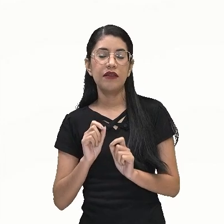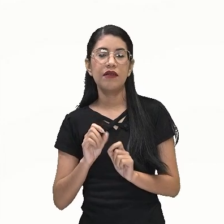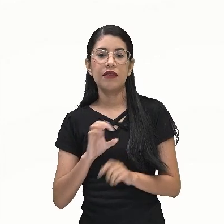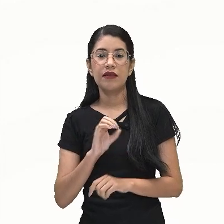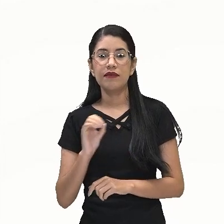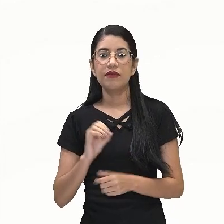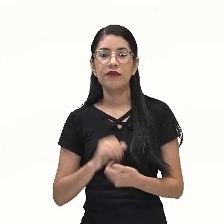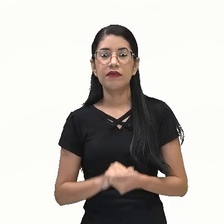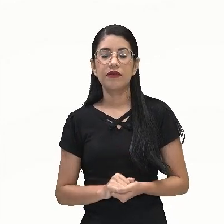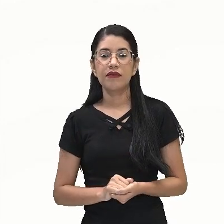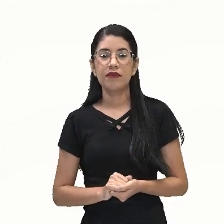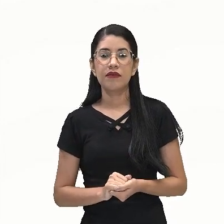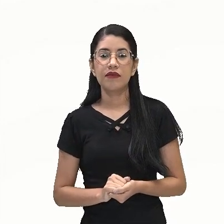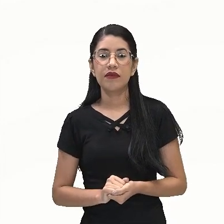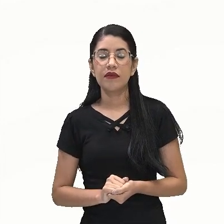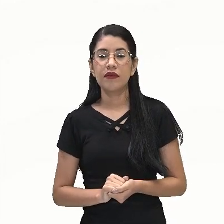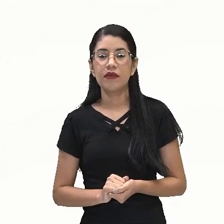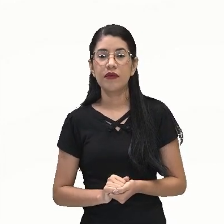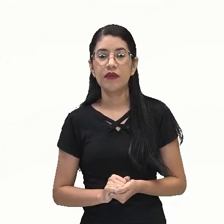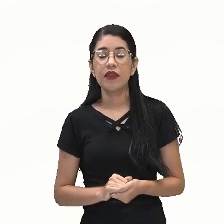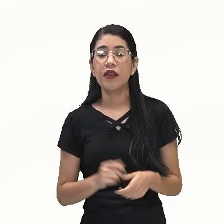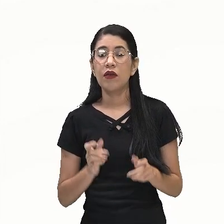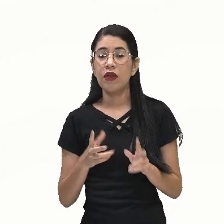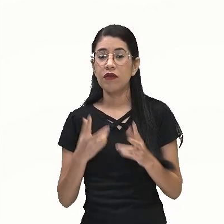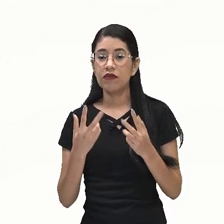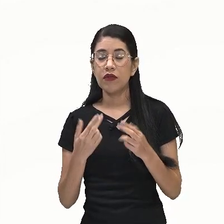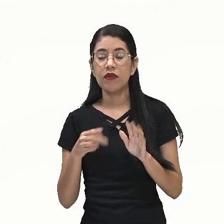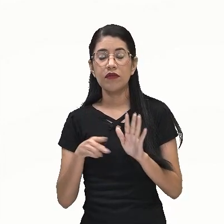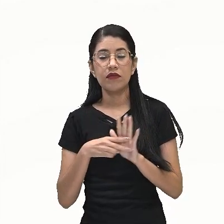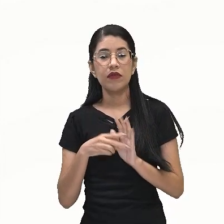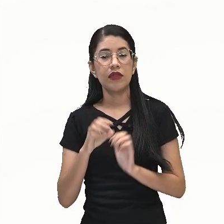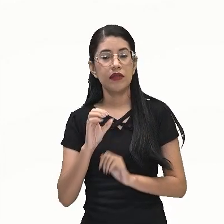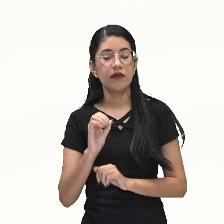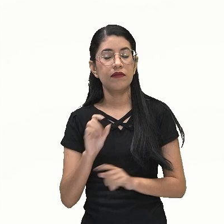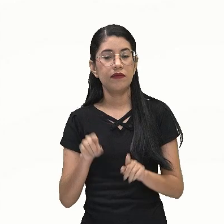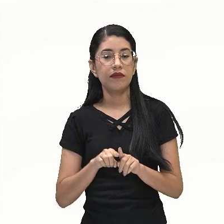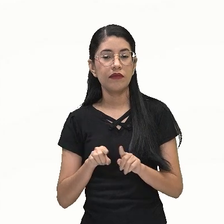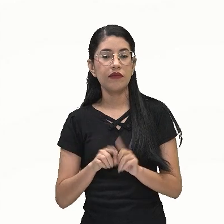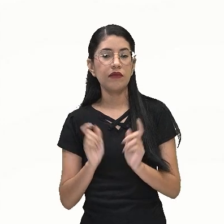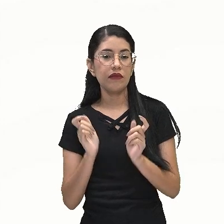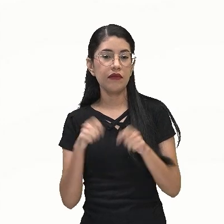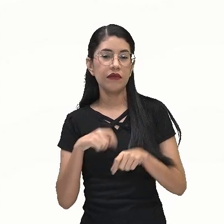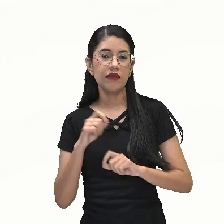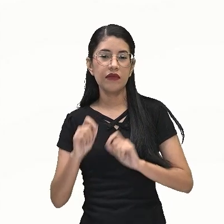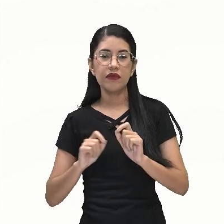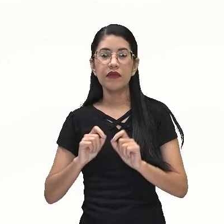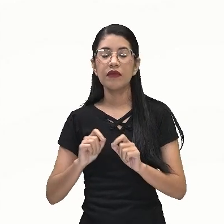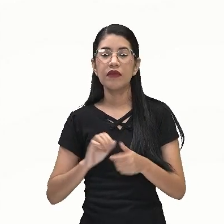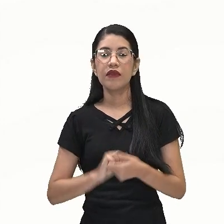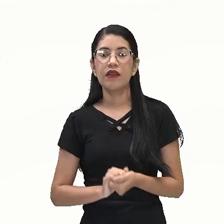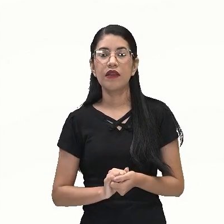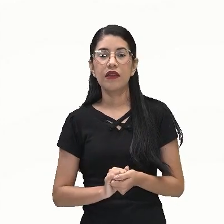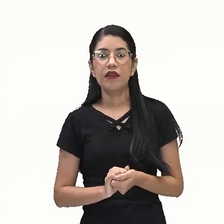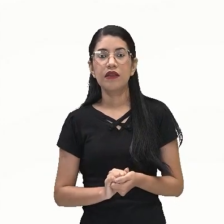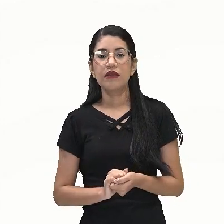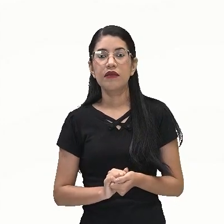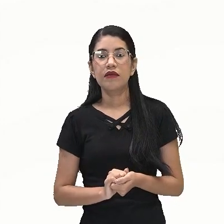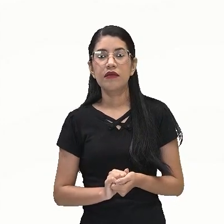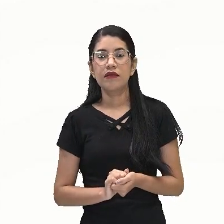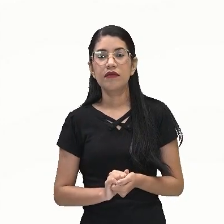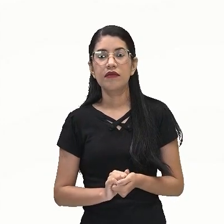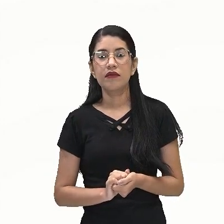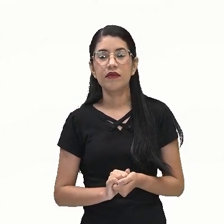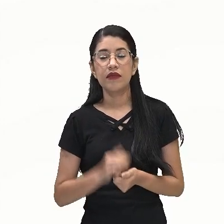deixar já igual a 0. E isso vai fazer com que eu consiga, né, no escalonamento,